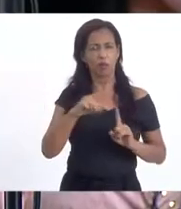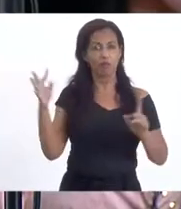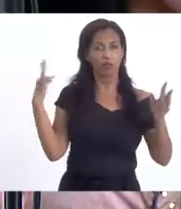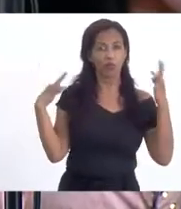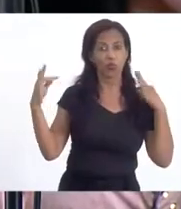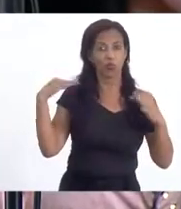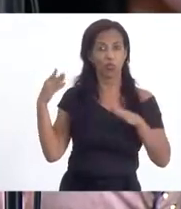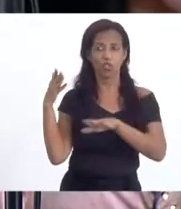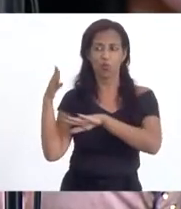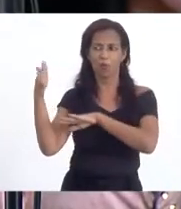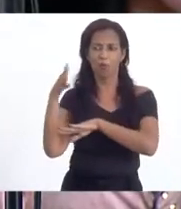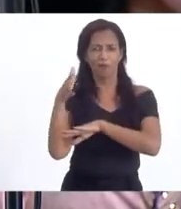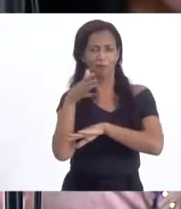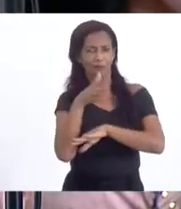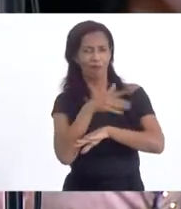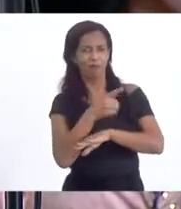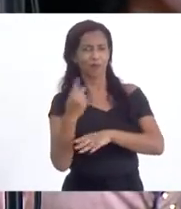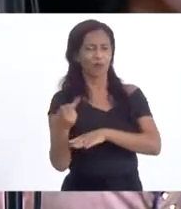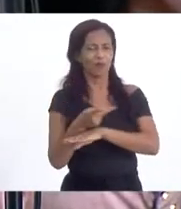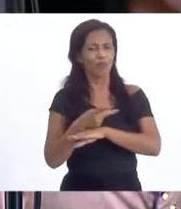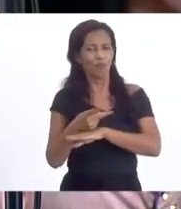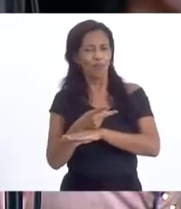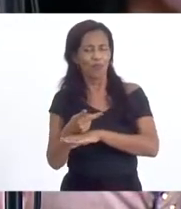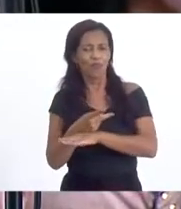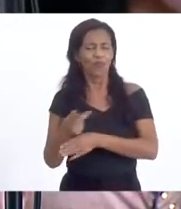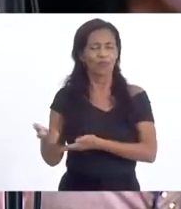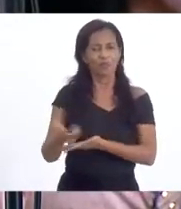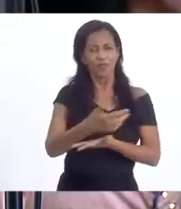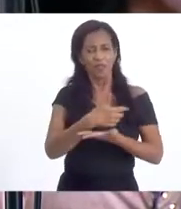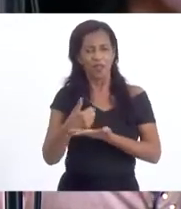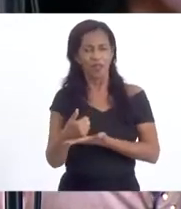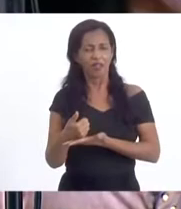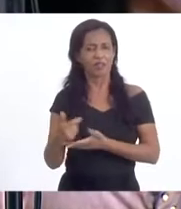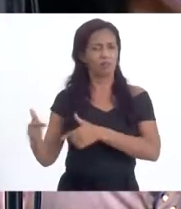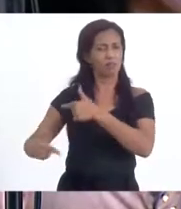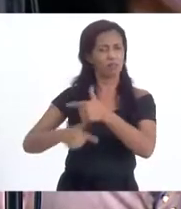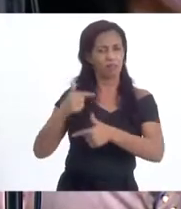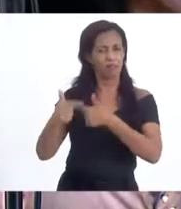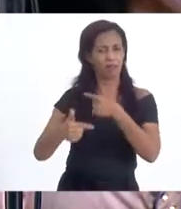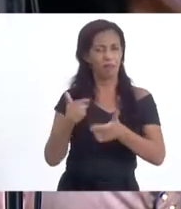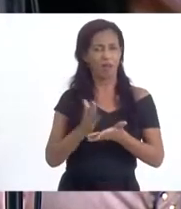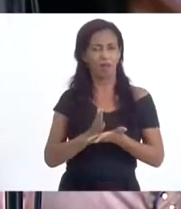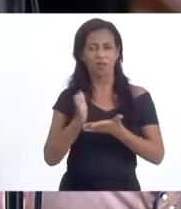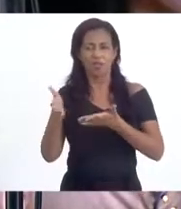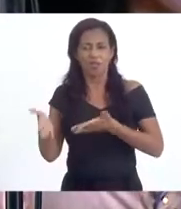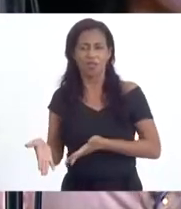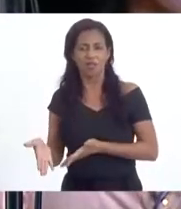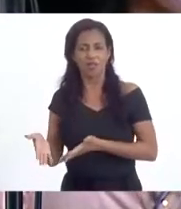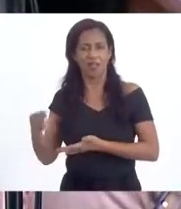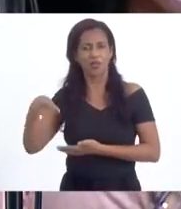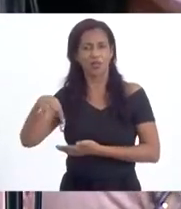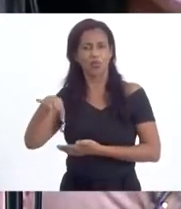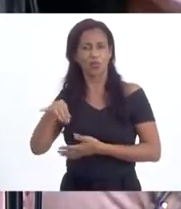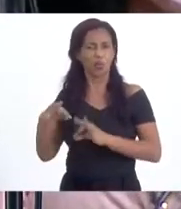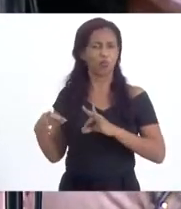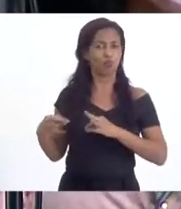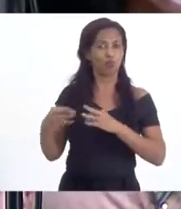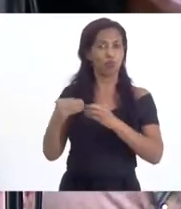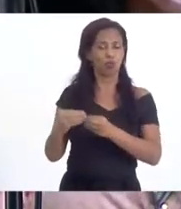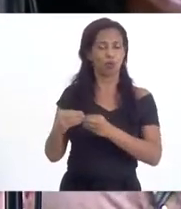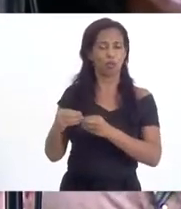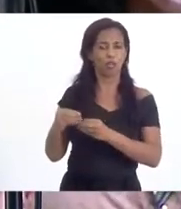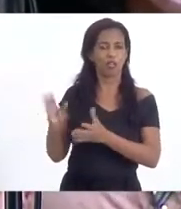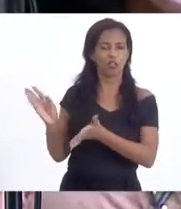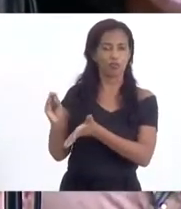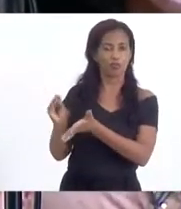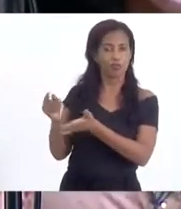buscar nova arrecadação, gerar emprego, gerar renda e sair, no nosso caso, do norte, totalmente da dependência